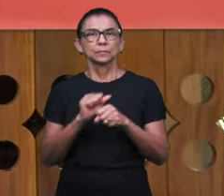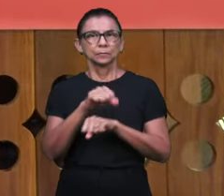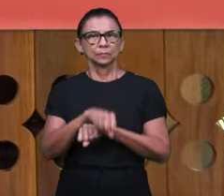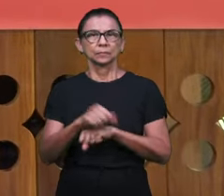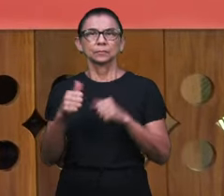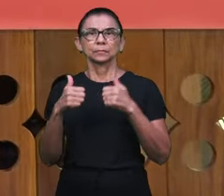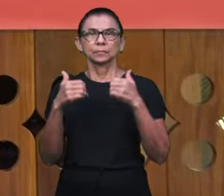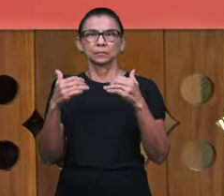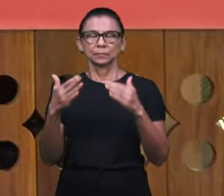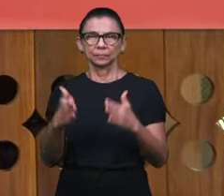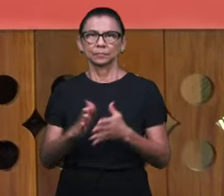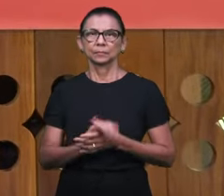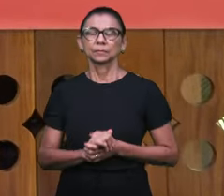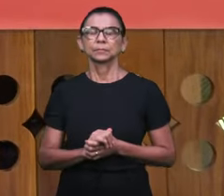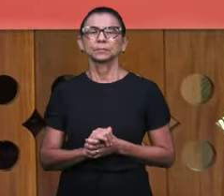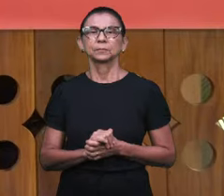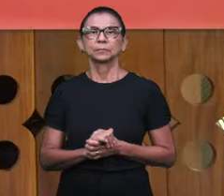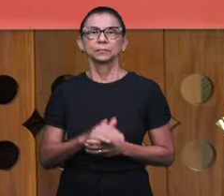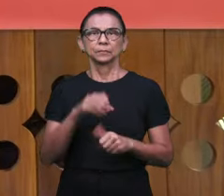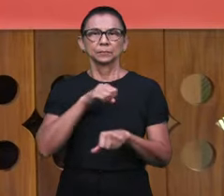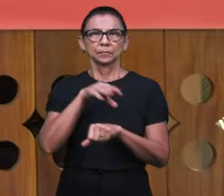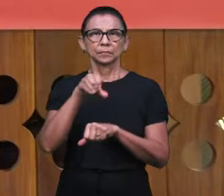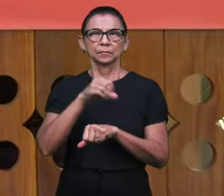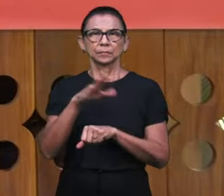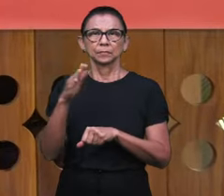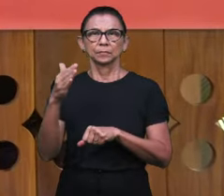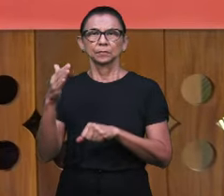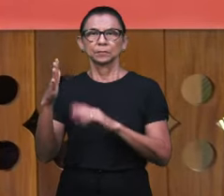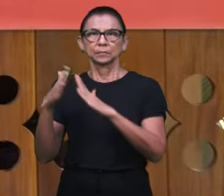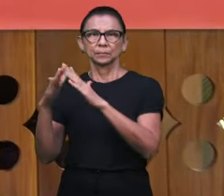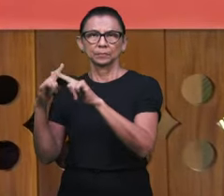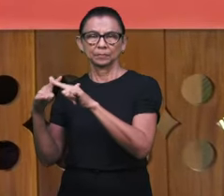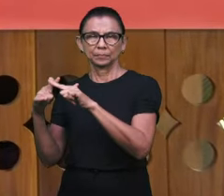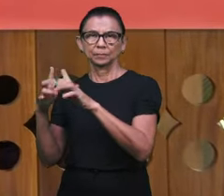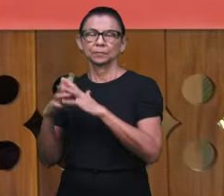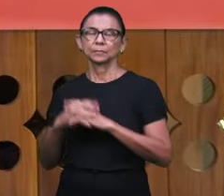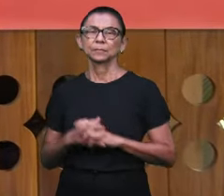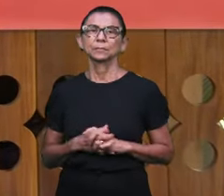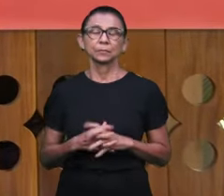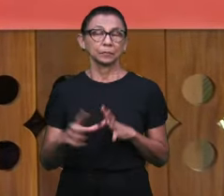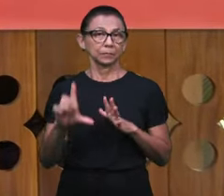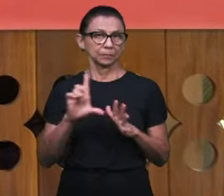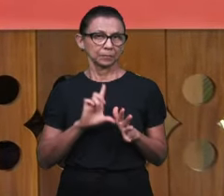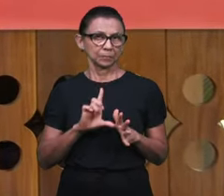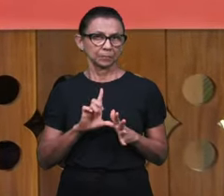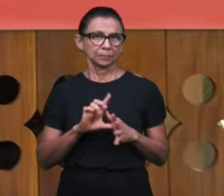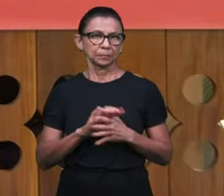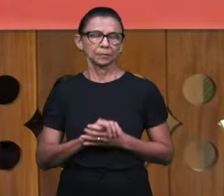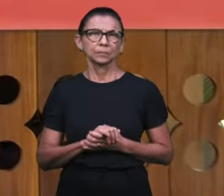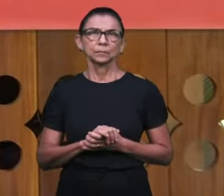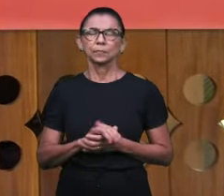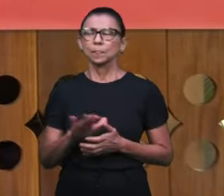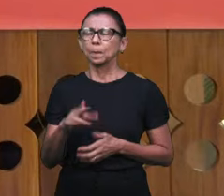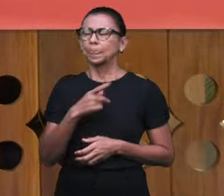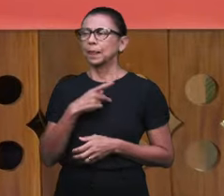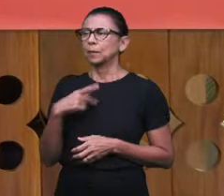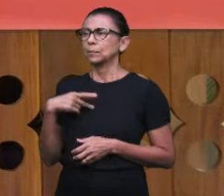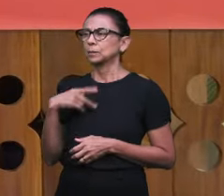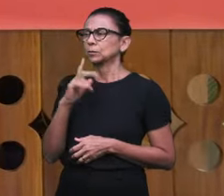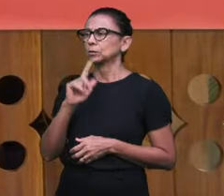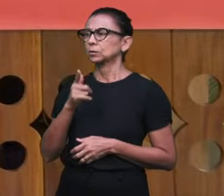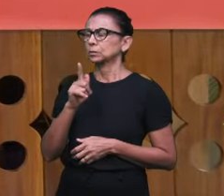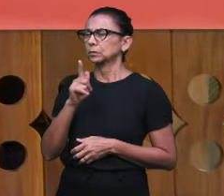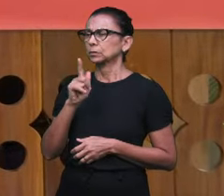ainda via satélite para as nossas igrejas. Apenas antes de encerrar, pastor Judeuti, ontem uma irmã me procurou de